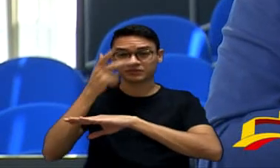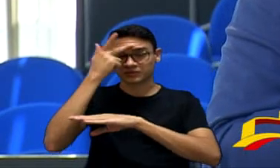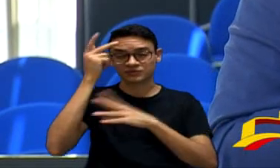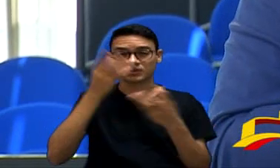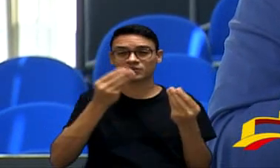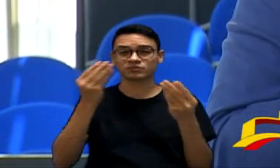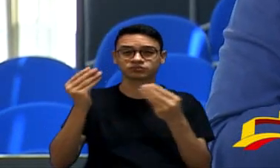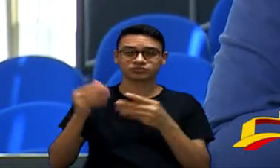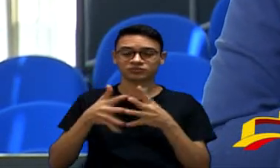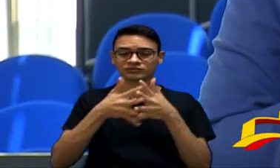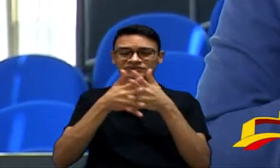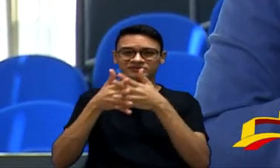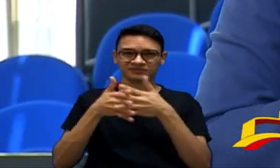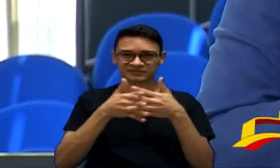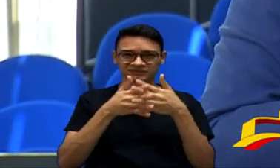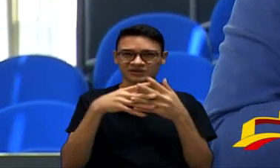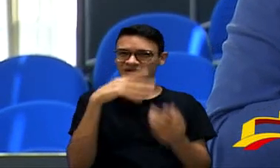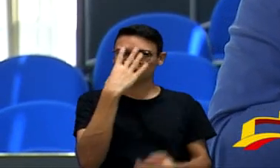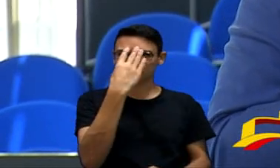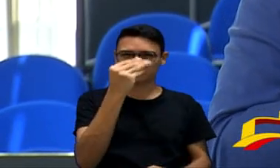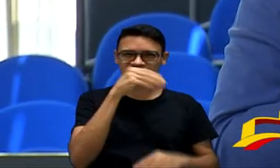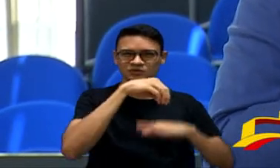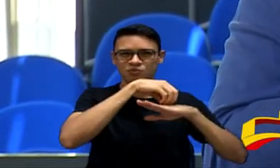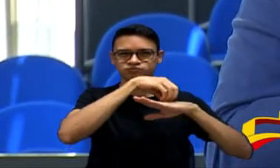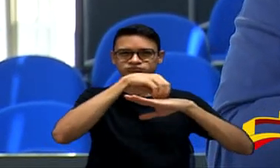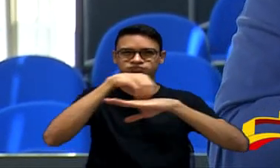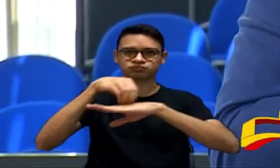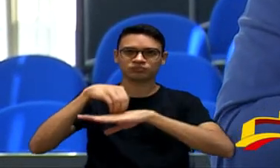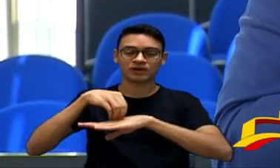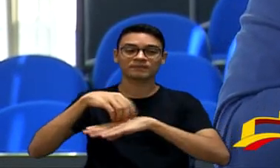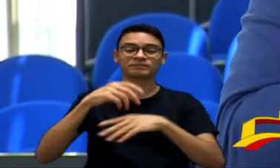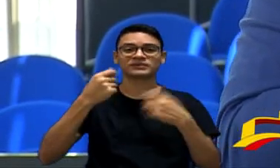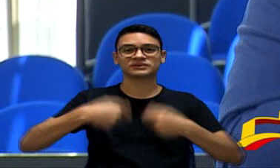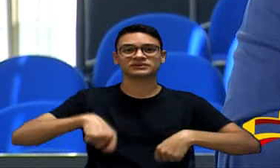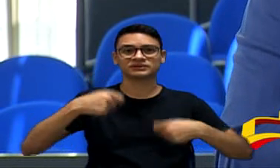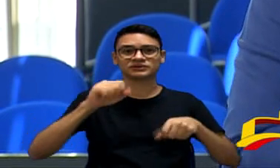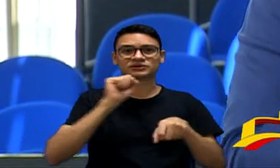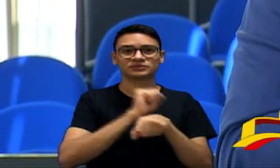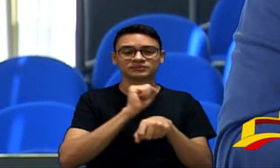van... Vai no comboio. Vai no comboio, tem que esperar todos os casos. Agora, a